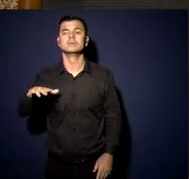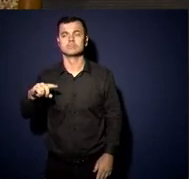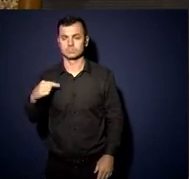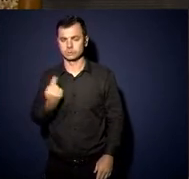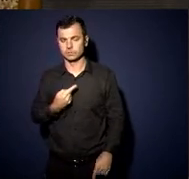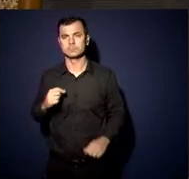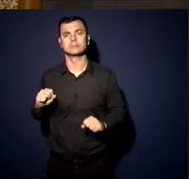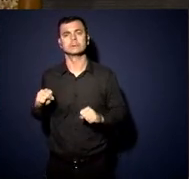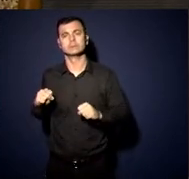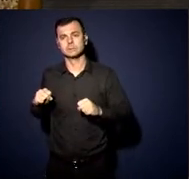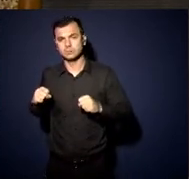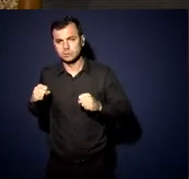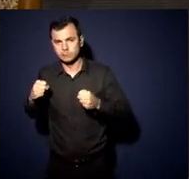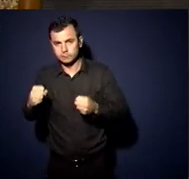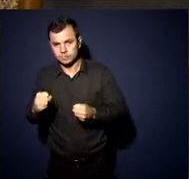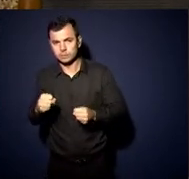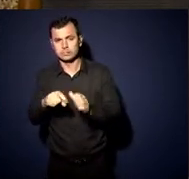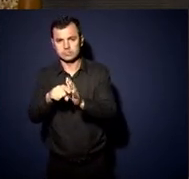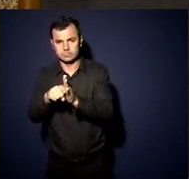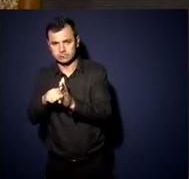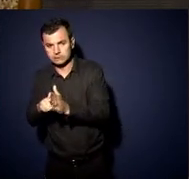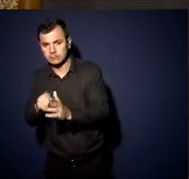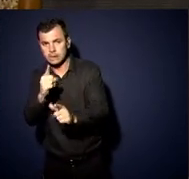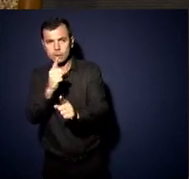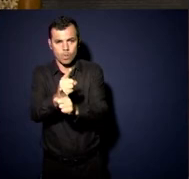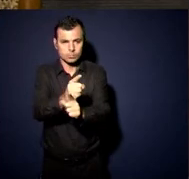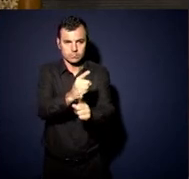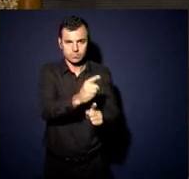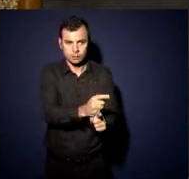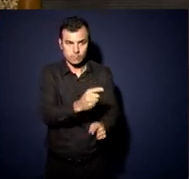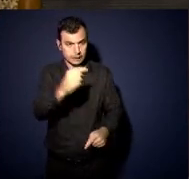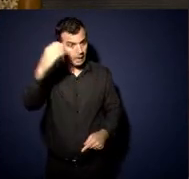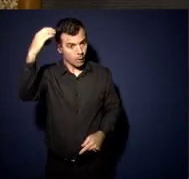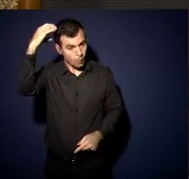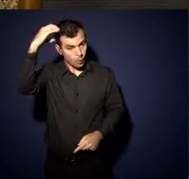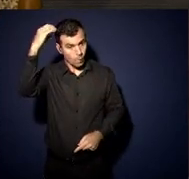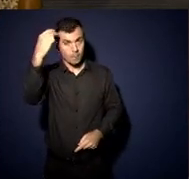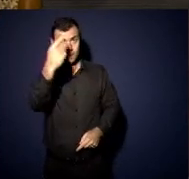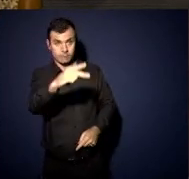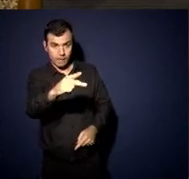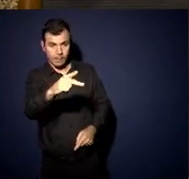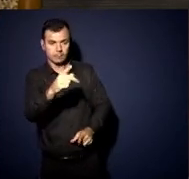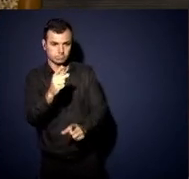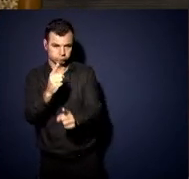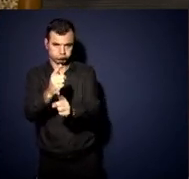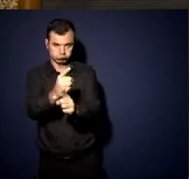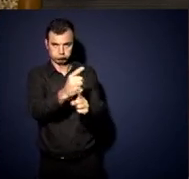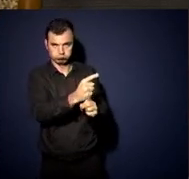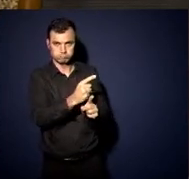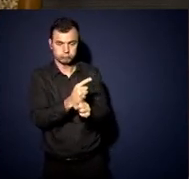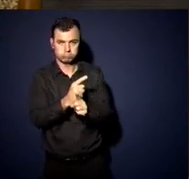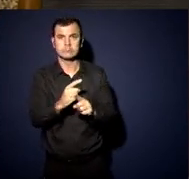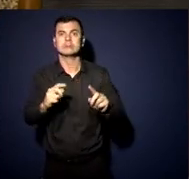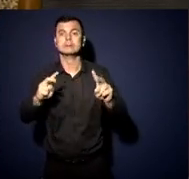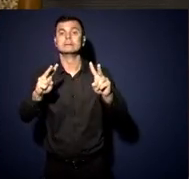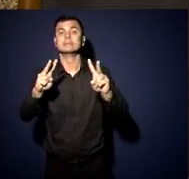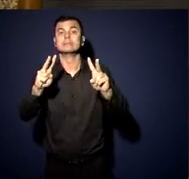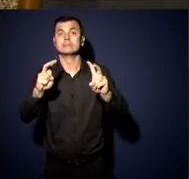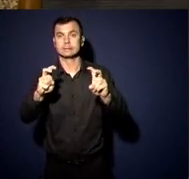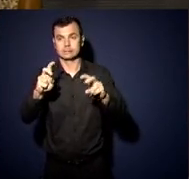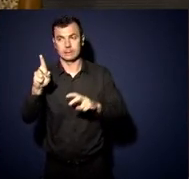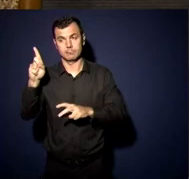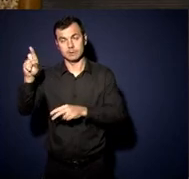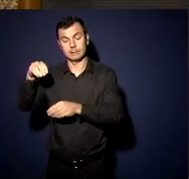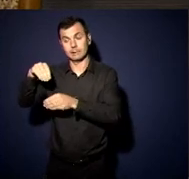esforços para responsabilizar cada um dos responsáveis pelos acontecimentos esse assunto é classificado internamente